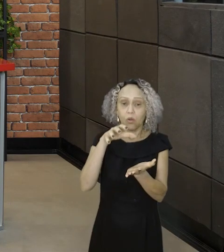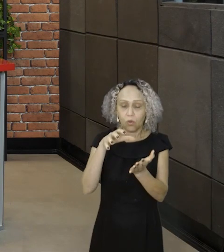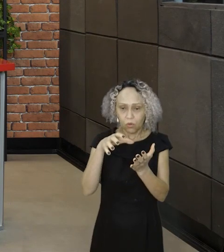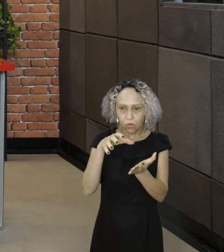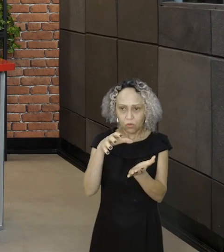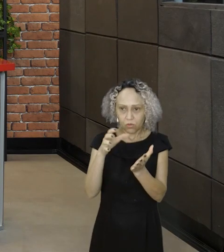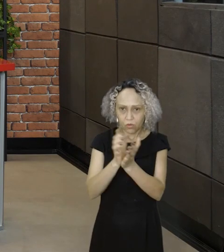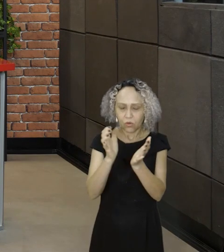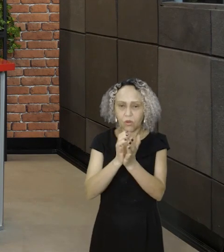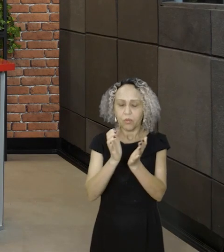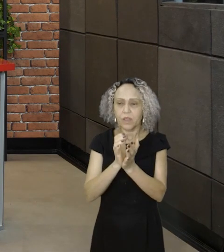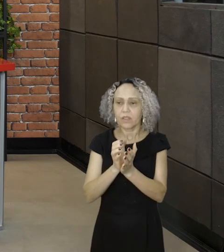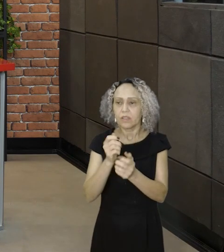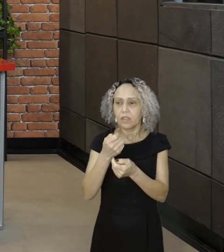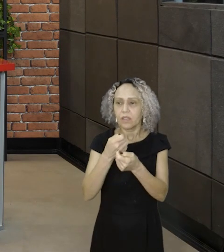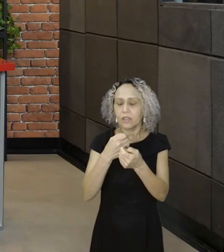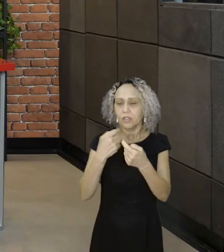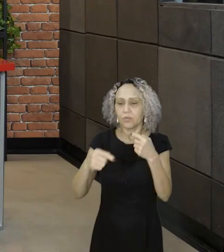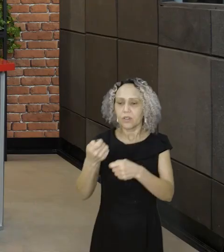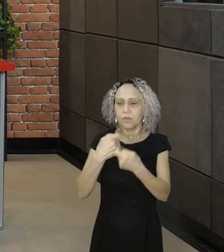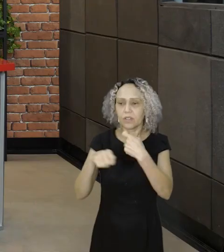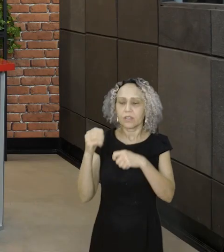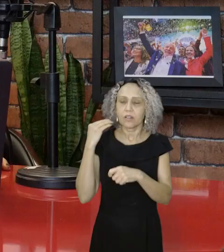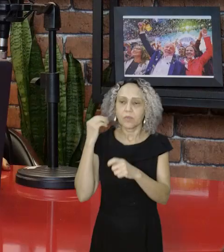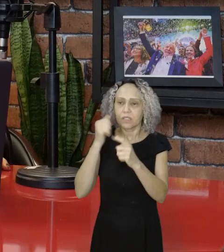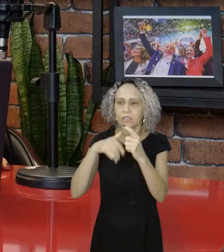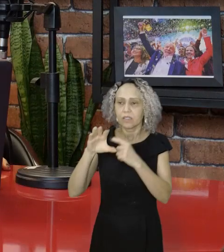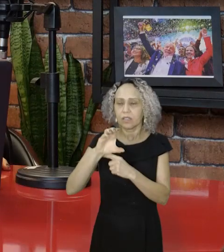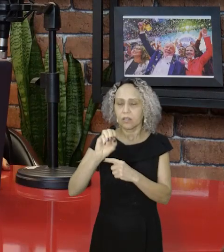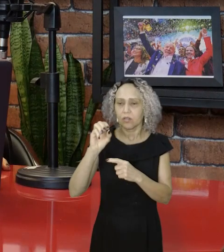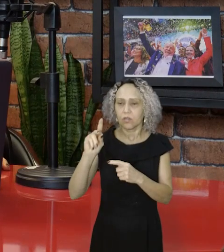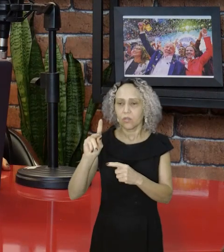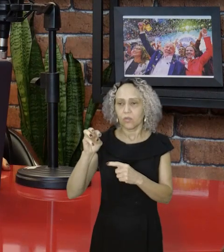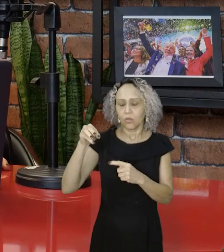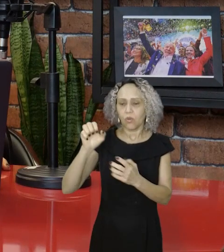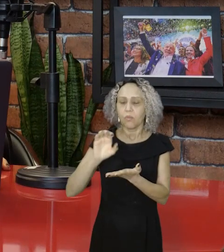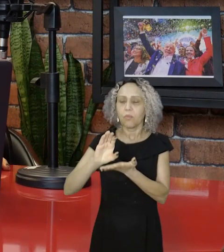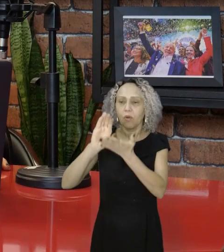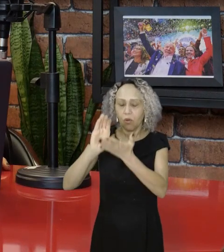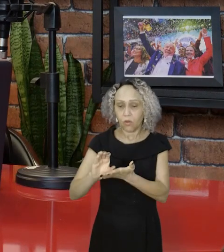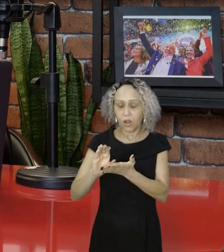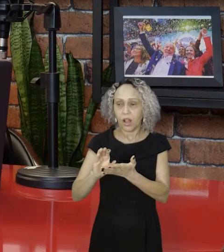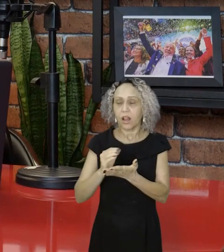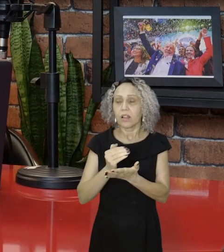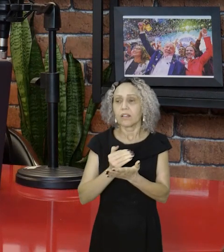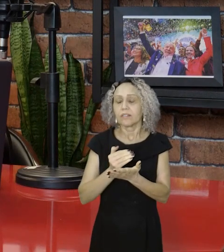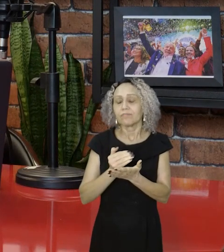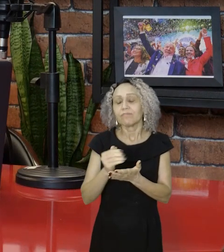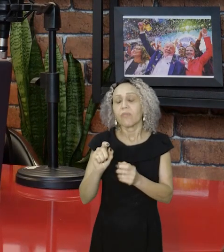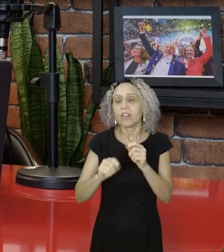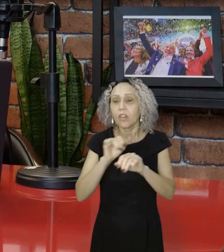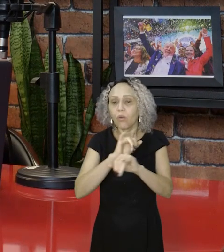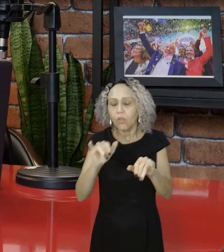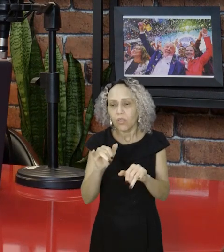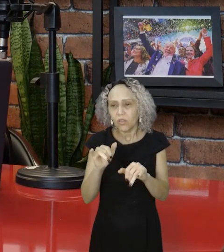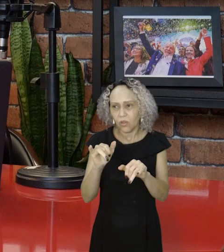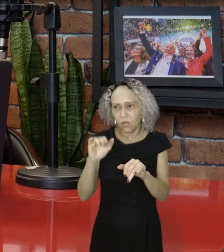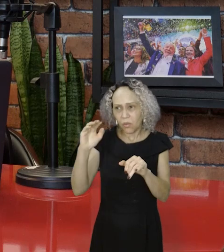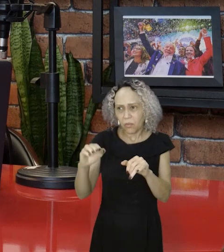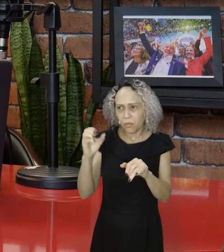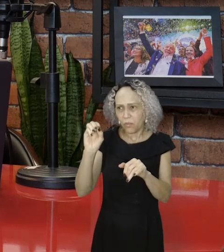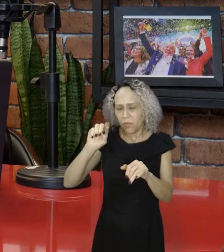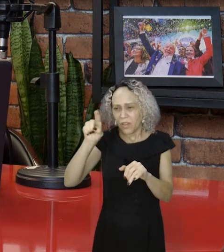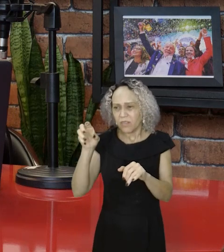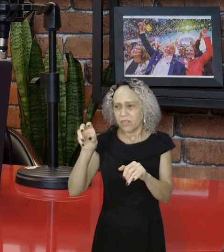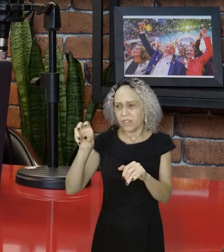O Comitê de Política Monetária do Banco Central, o Copom, anunciou esta semana uma nova redução de 0,5 ponto percentual na taxa